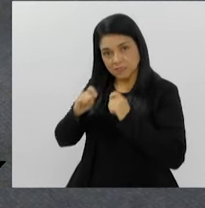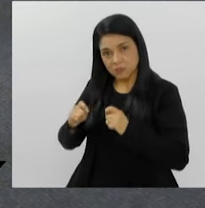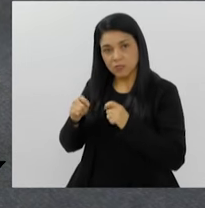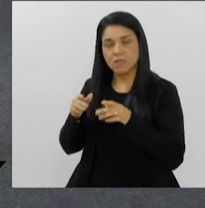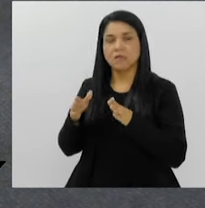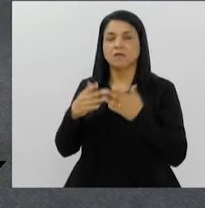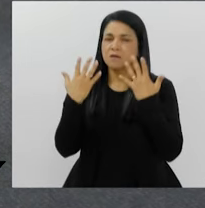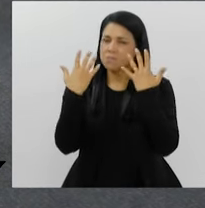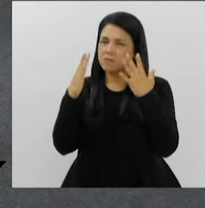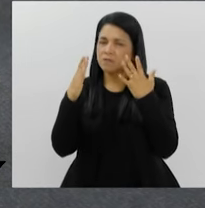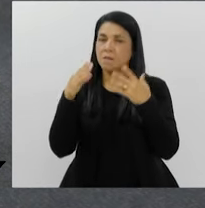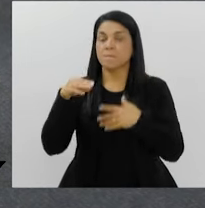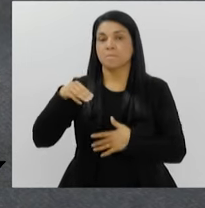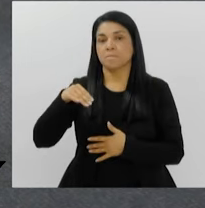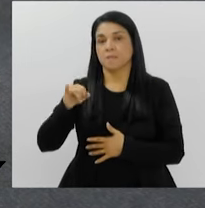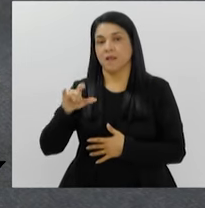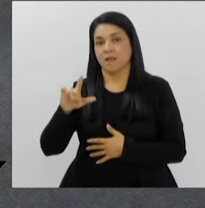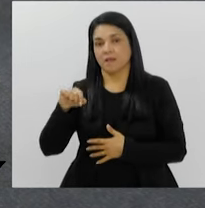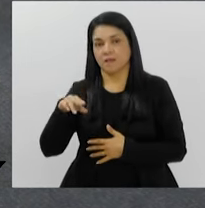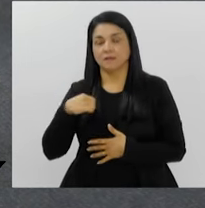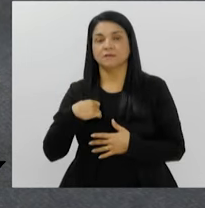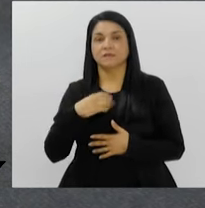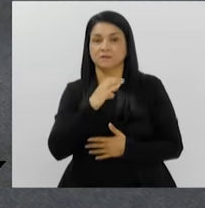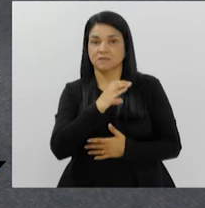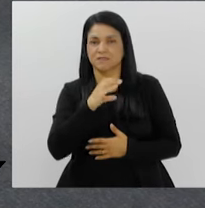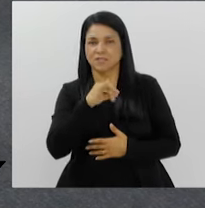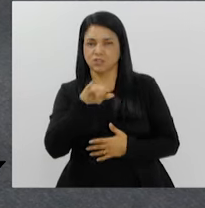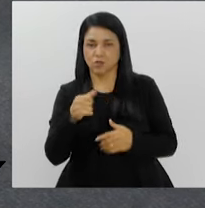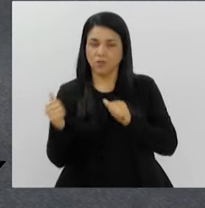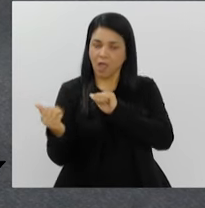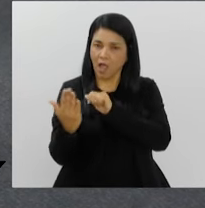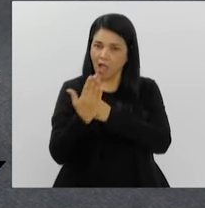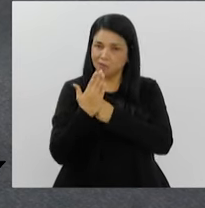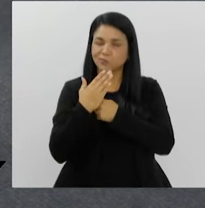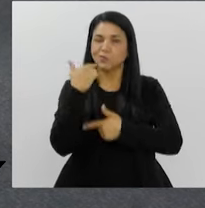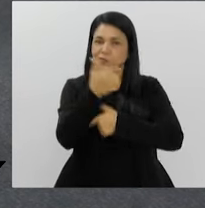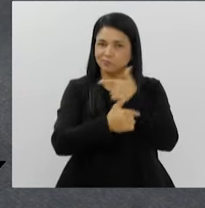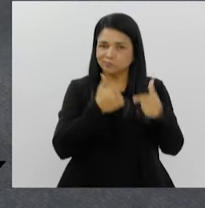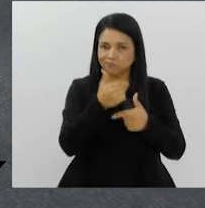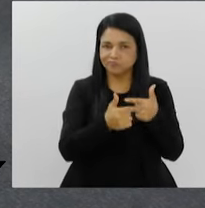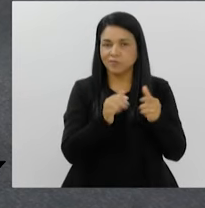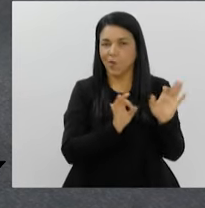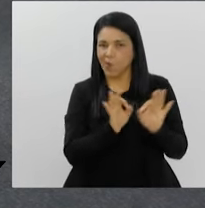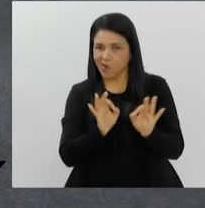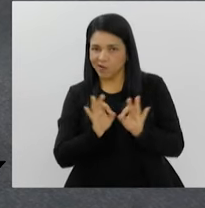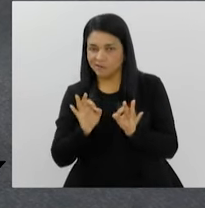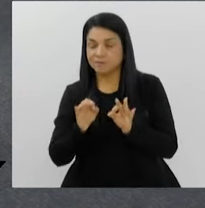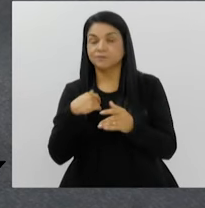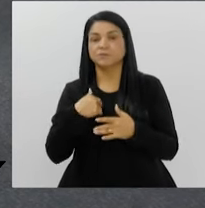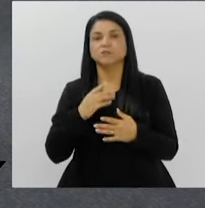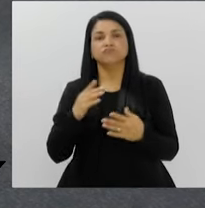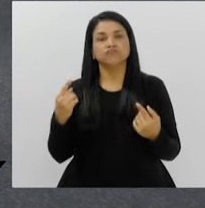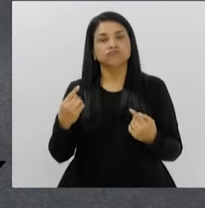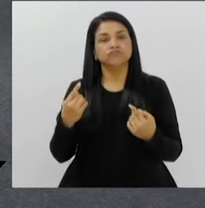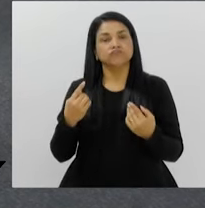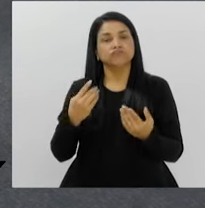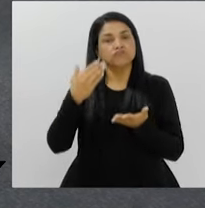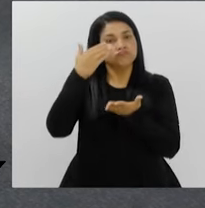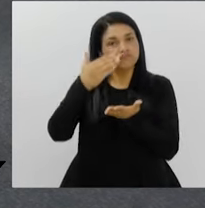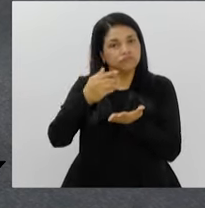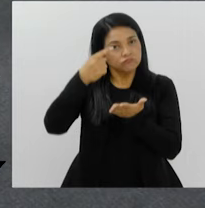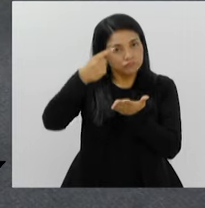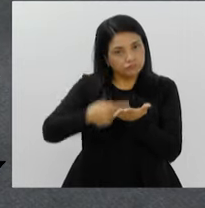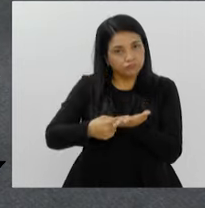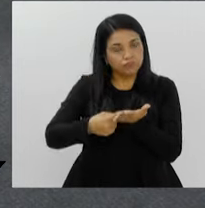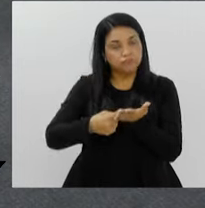CCJ, né, que trabalhou nesse ponto, e nós chegamos a uma conclusão, que é o que foi votado, que garante, no